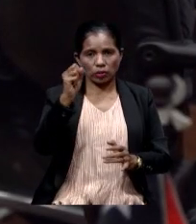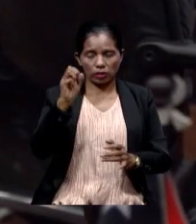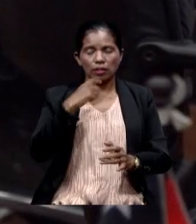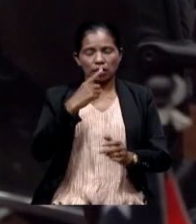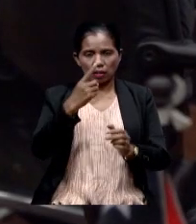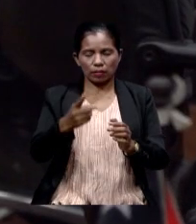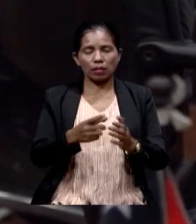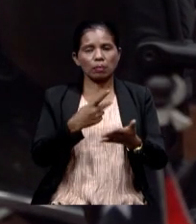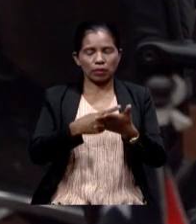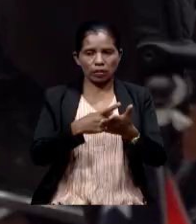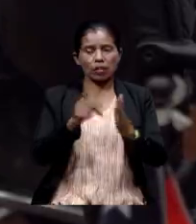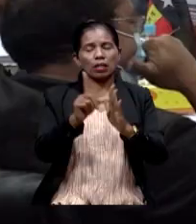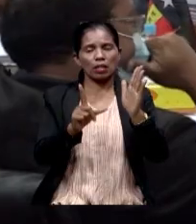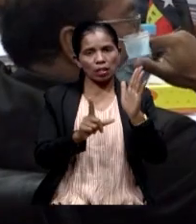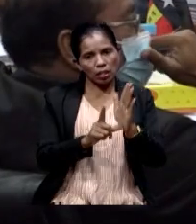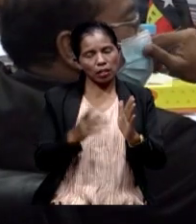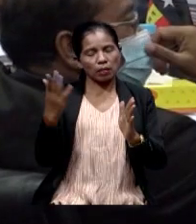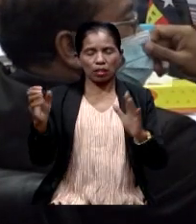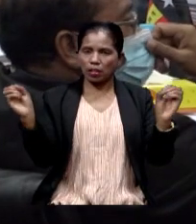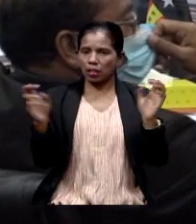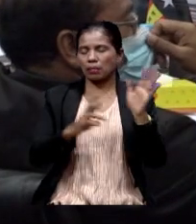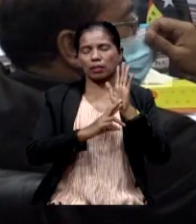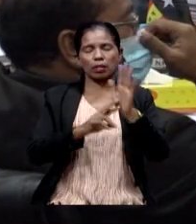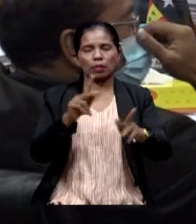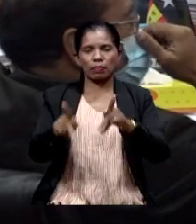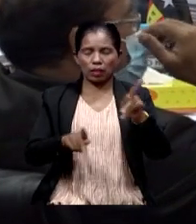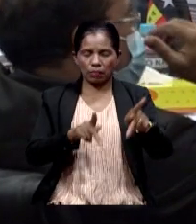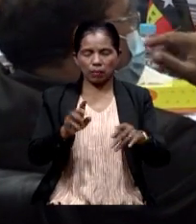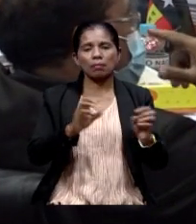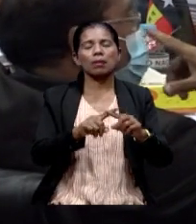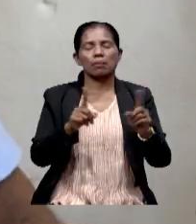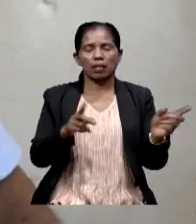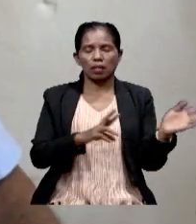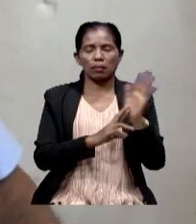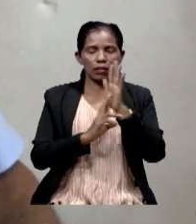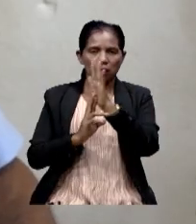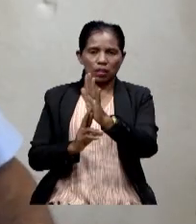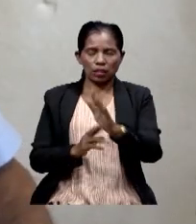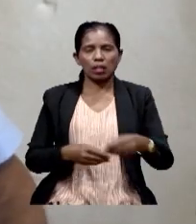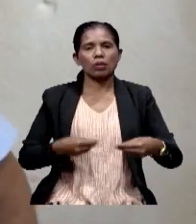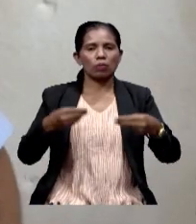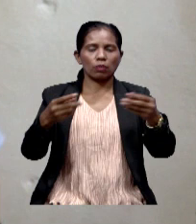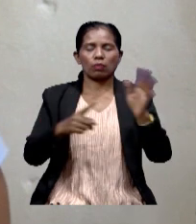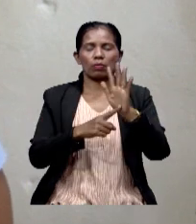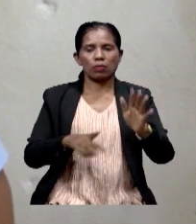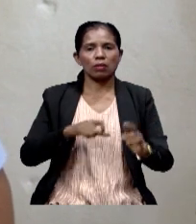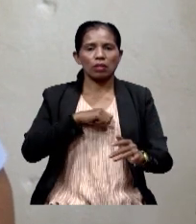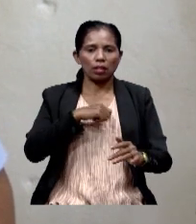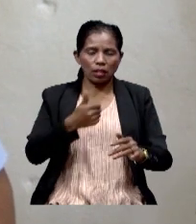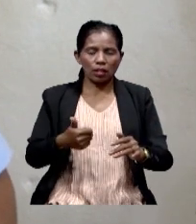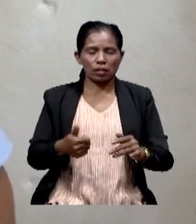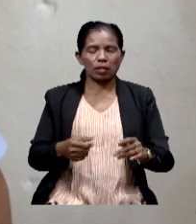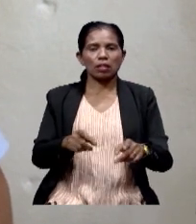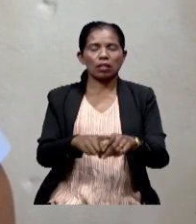considera projeto lei refere la representa povo, mas representa de ódio no vingança, nebe contribui a